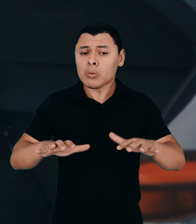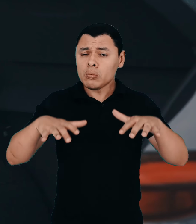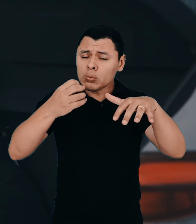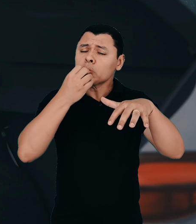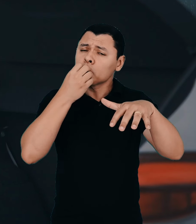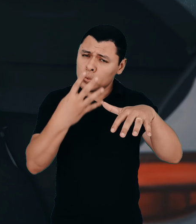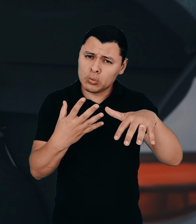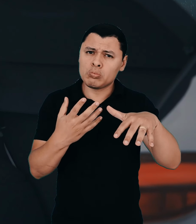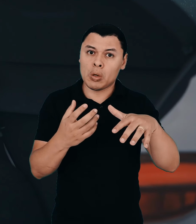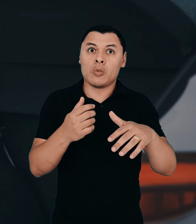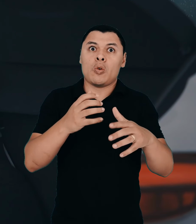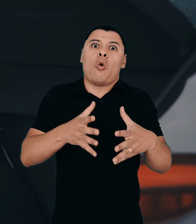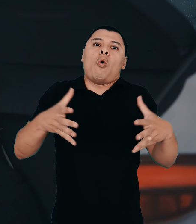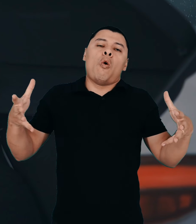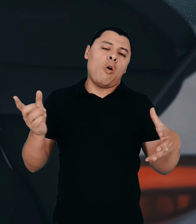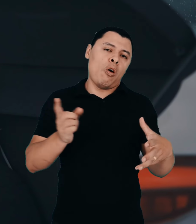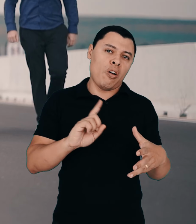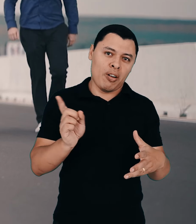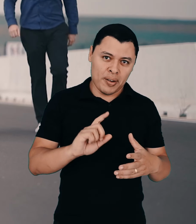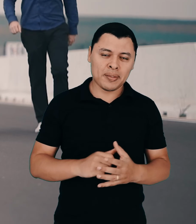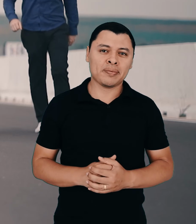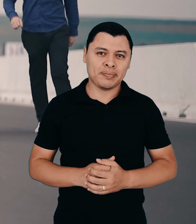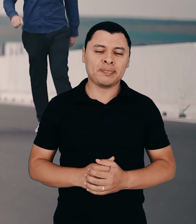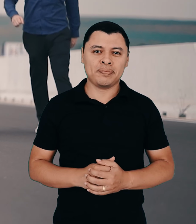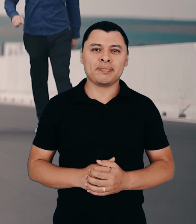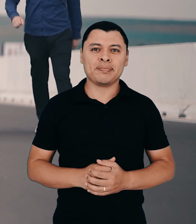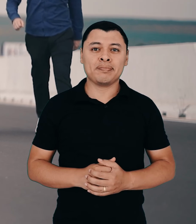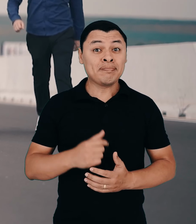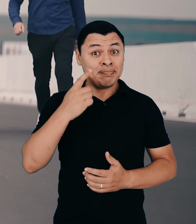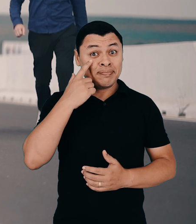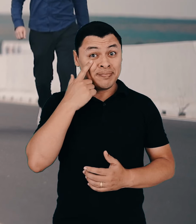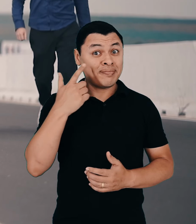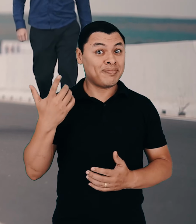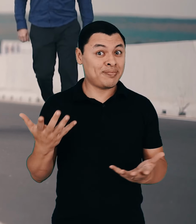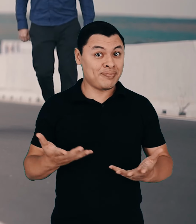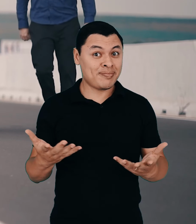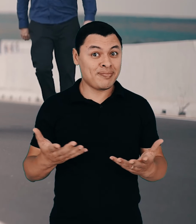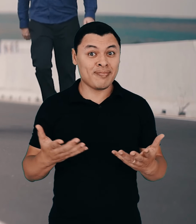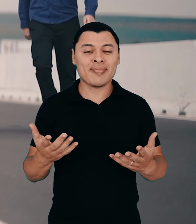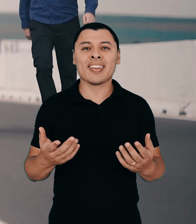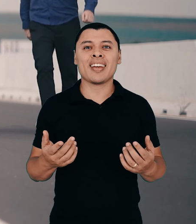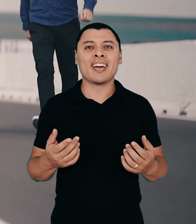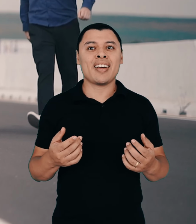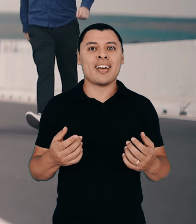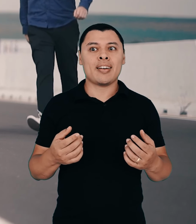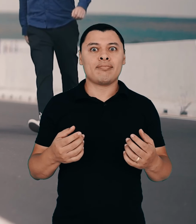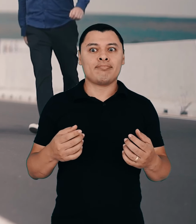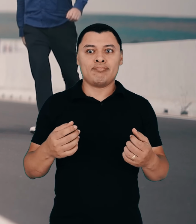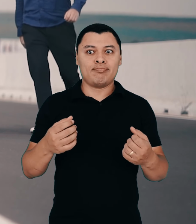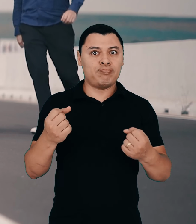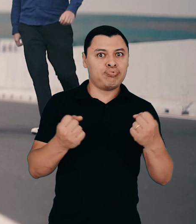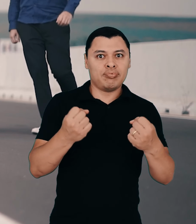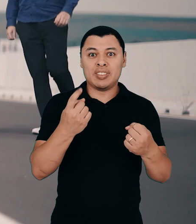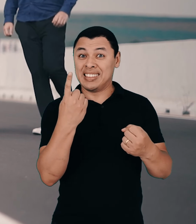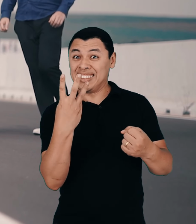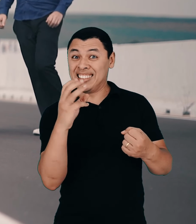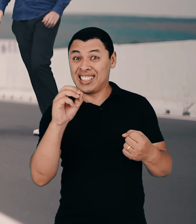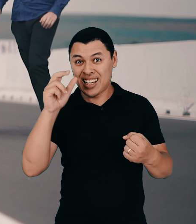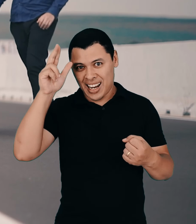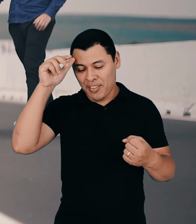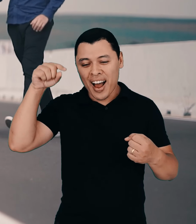adequado, mas de fato está em desvantagem em relação ao Nivus. Bom, vamos ver então como é que é a pegada dos 130 cavalos do Pulse aqui no